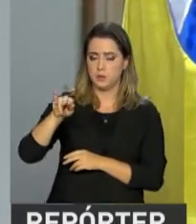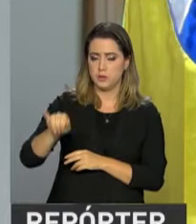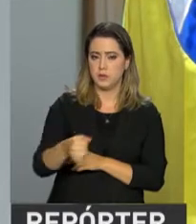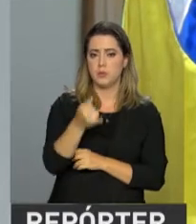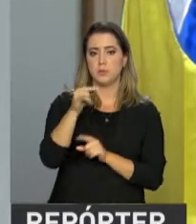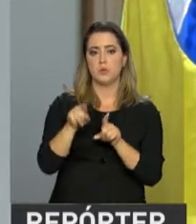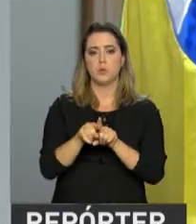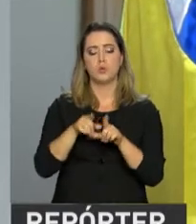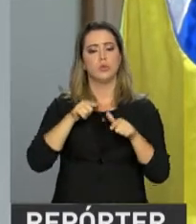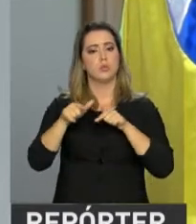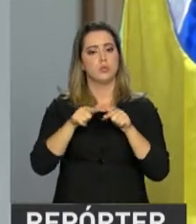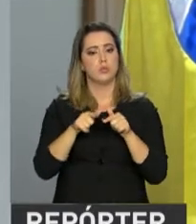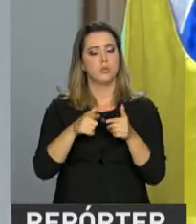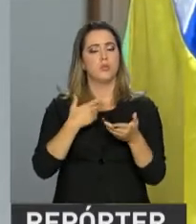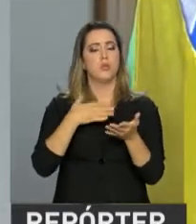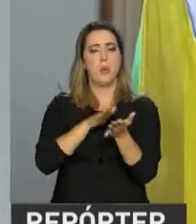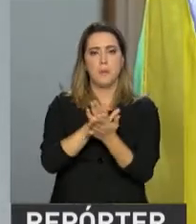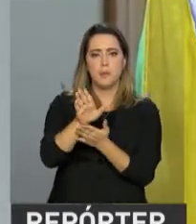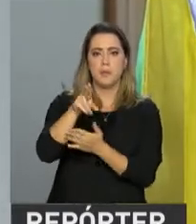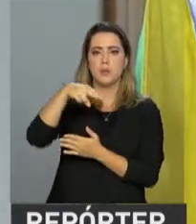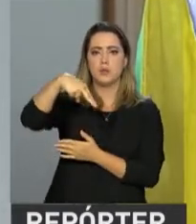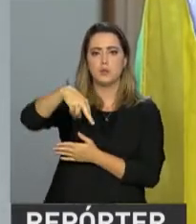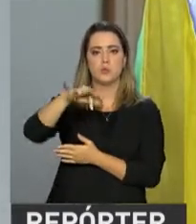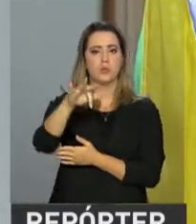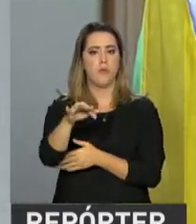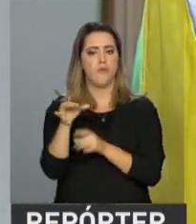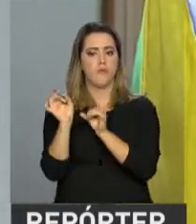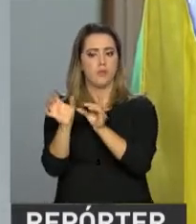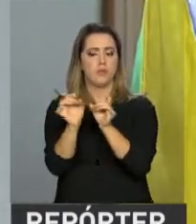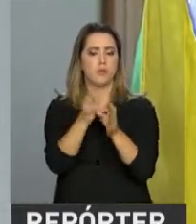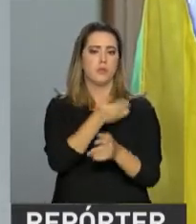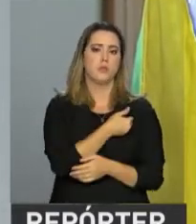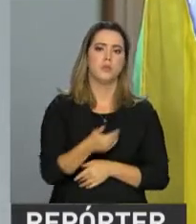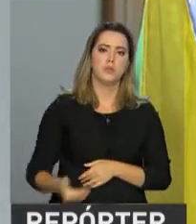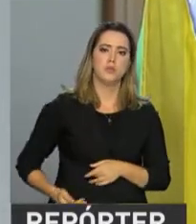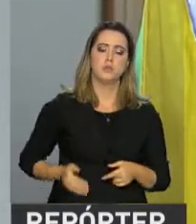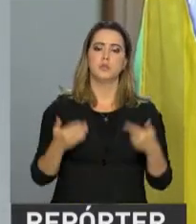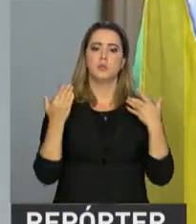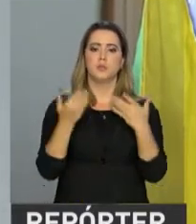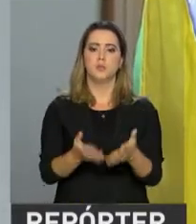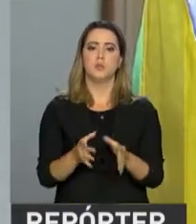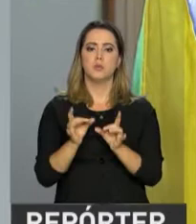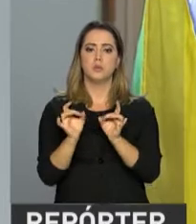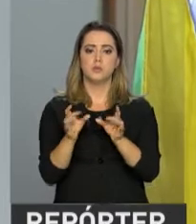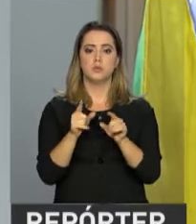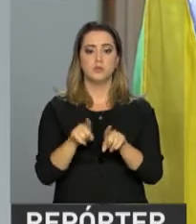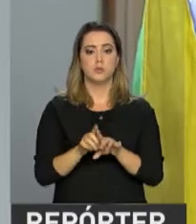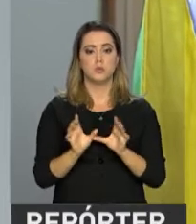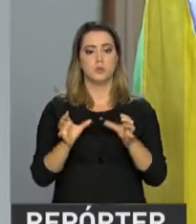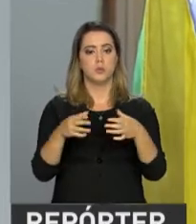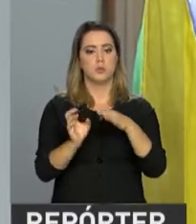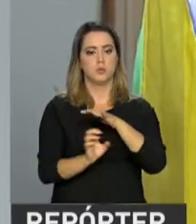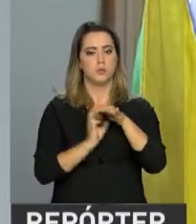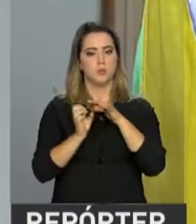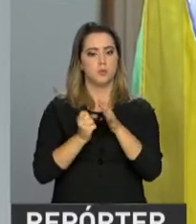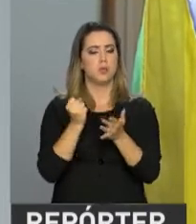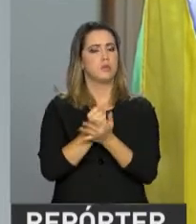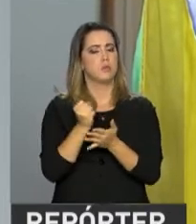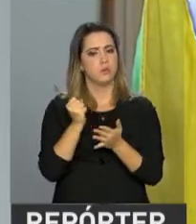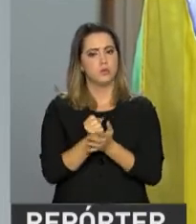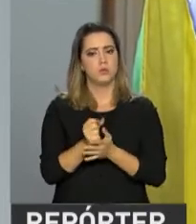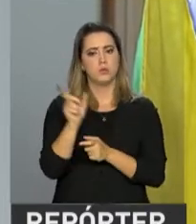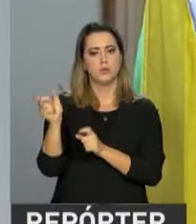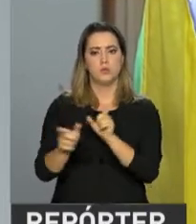como empresa de fato vender para o governo participar de licitações é vender para uma grande empresa que contrata